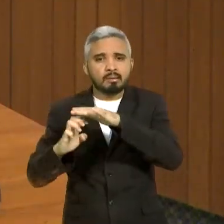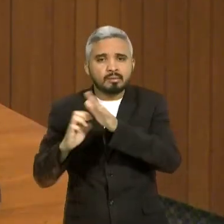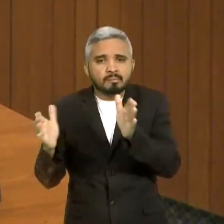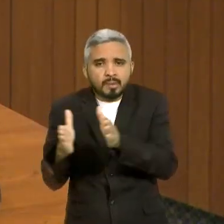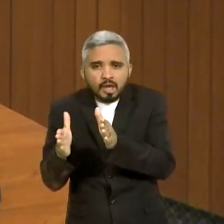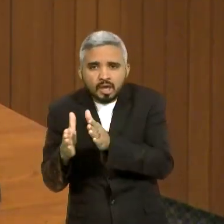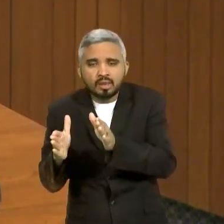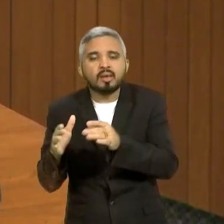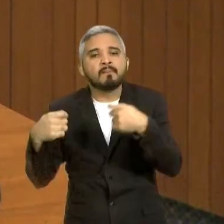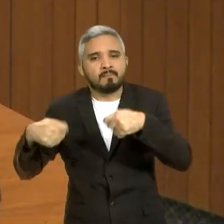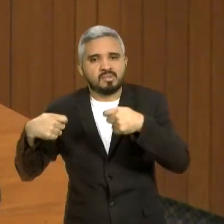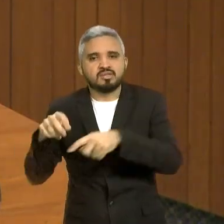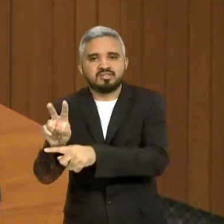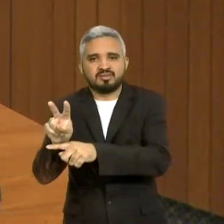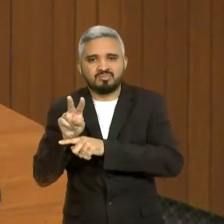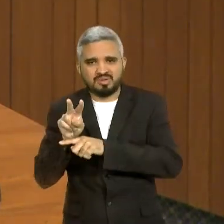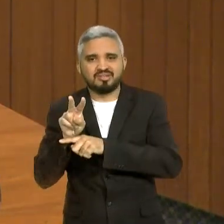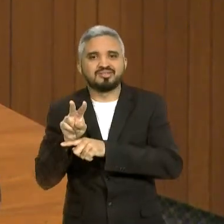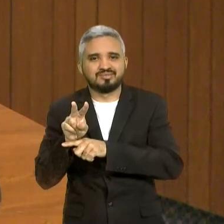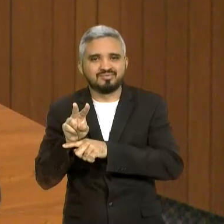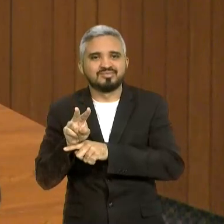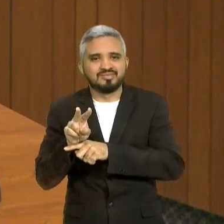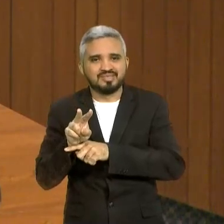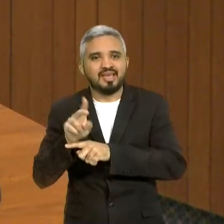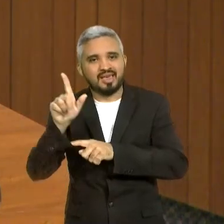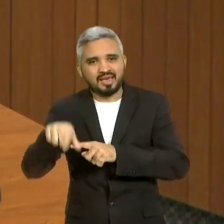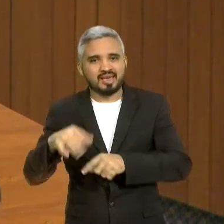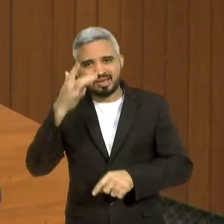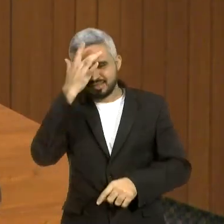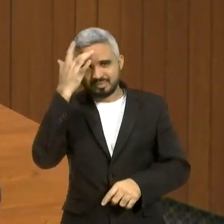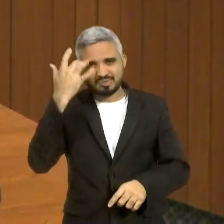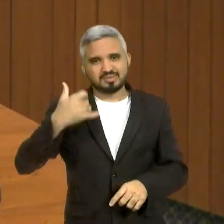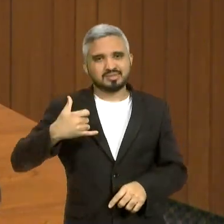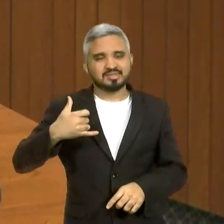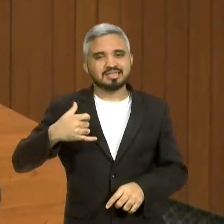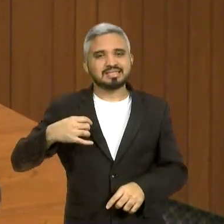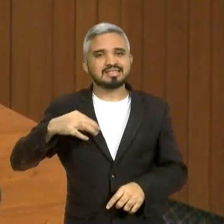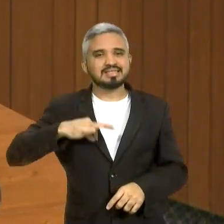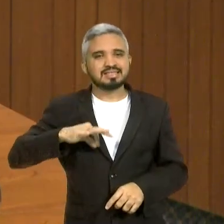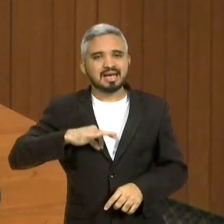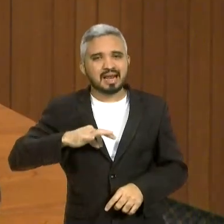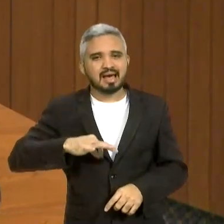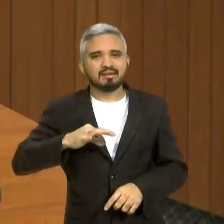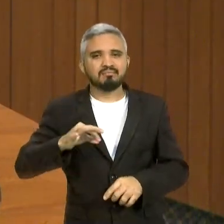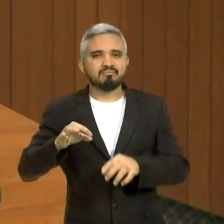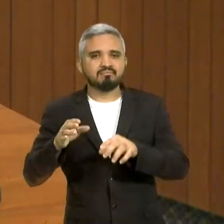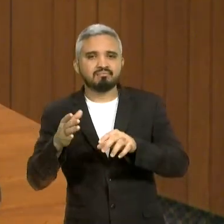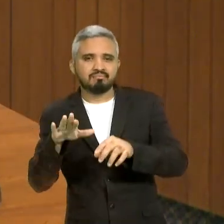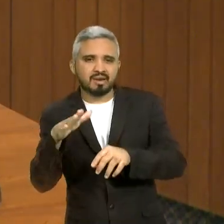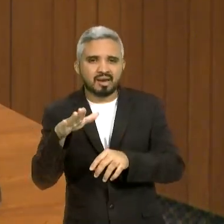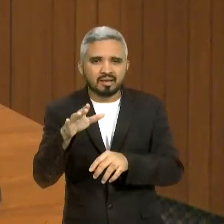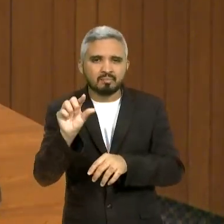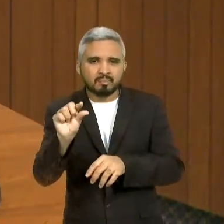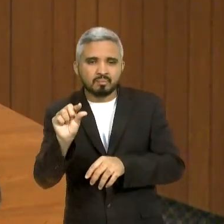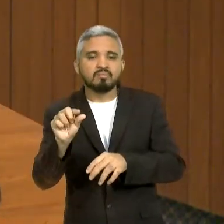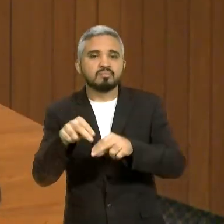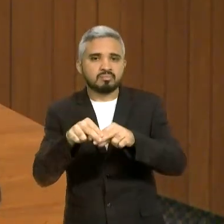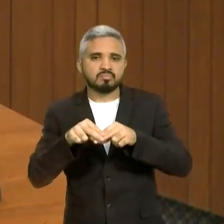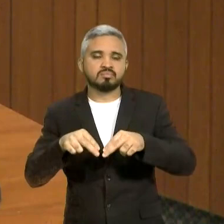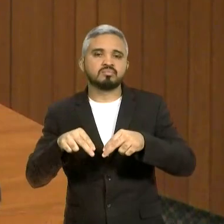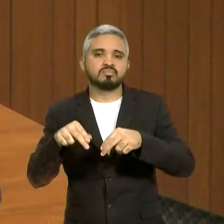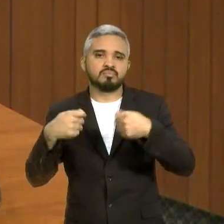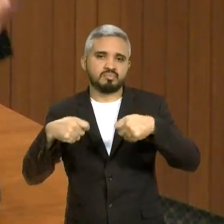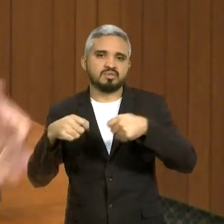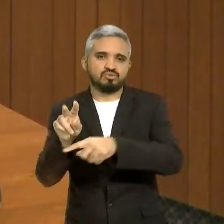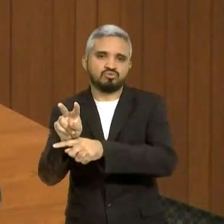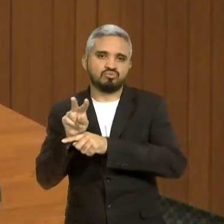o trabalhador, é a classe média do Brasil, é a classe C, é a classe D do Brasil que precisa ter acesso ao crédito. E com juros massacrantes como está